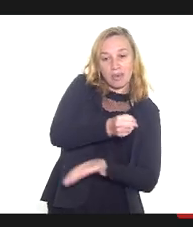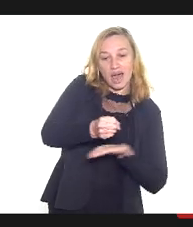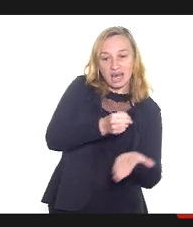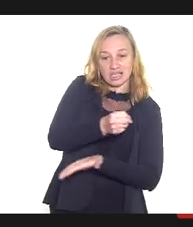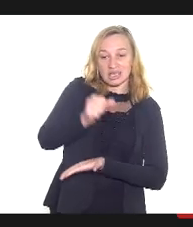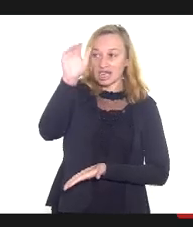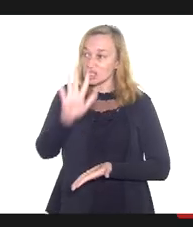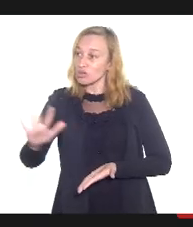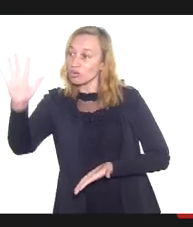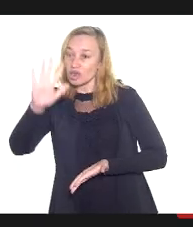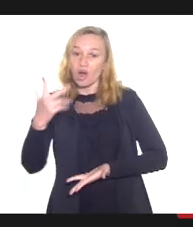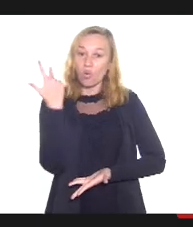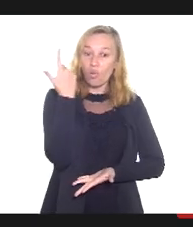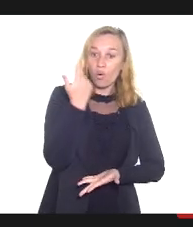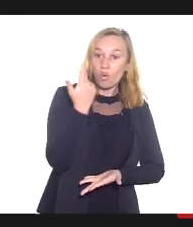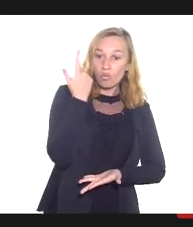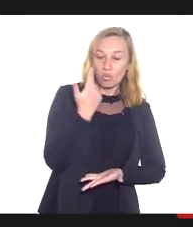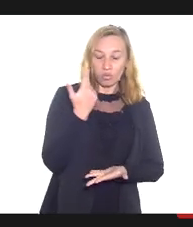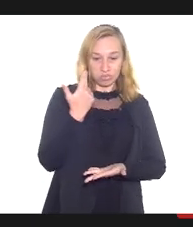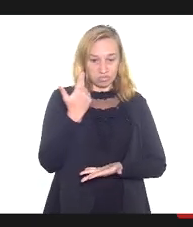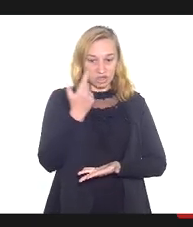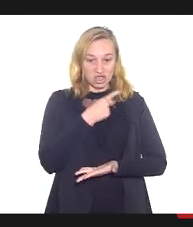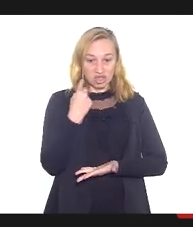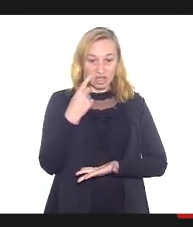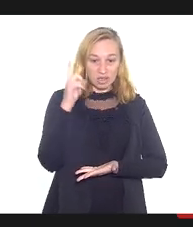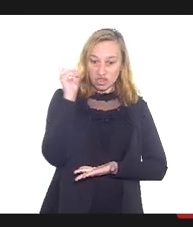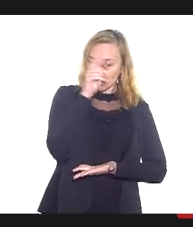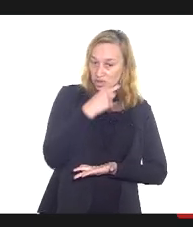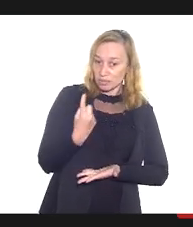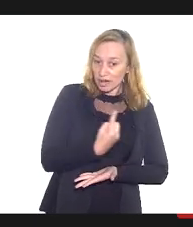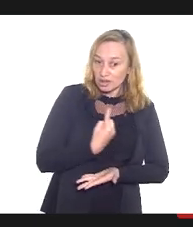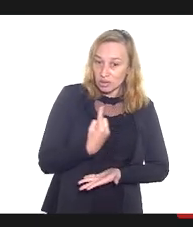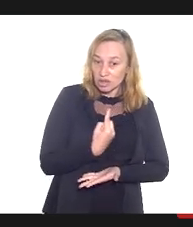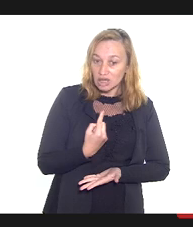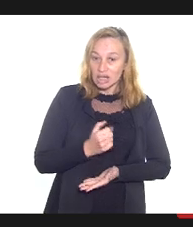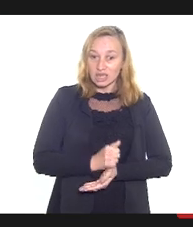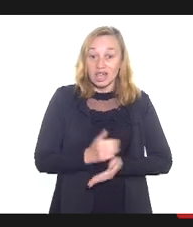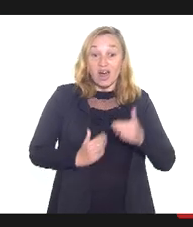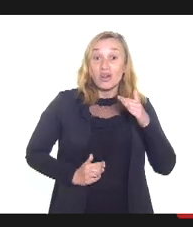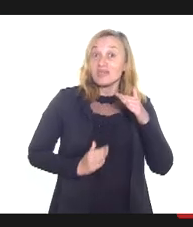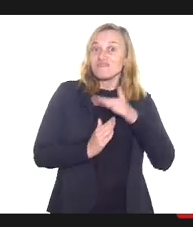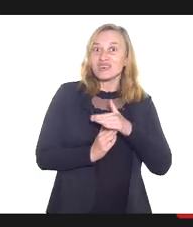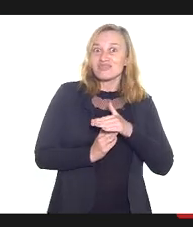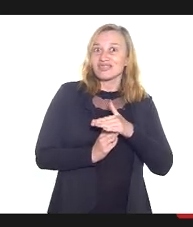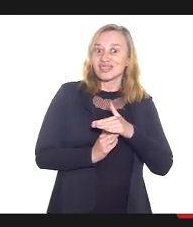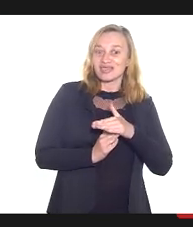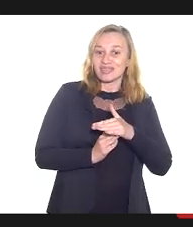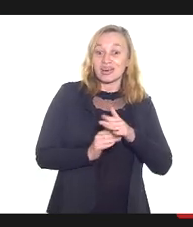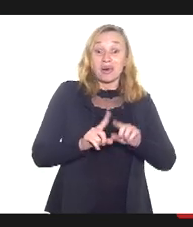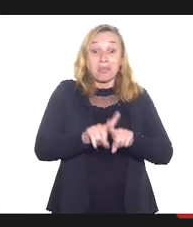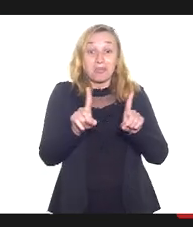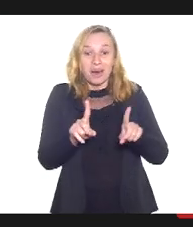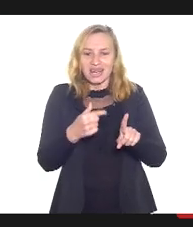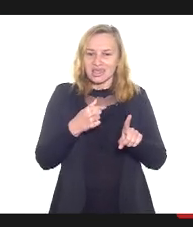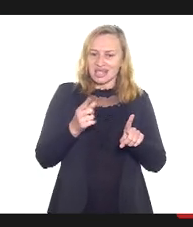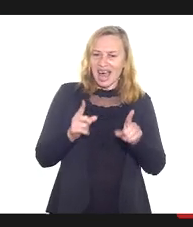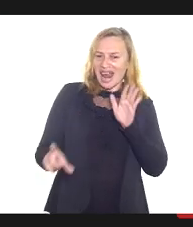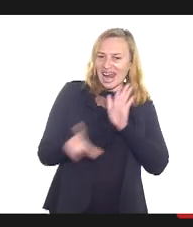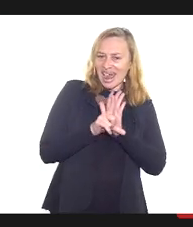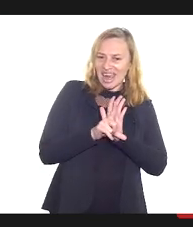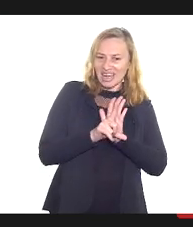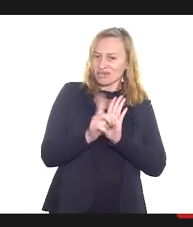que é um conceito caro para nós, é limitado a 1.800 horas. É o limite máximo. Mas a lei não estabelece